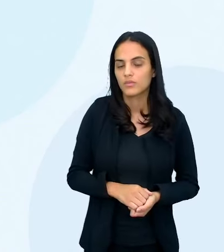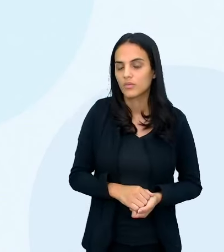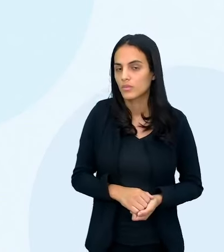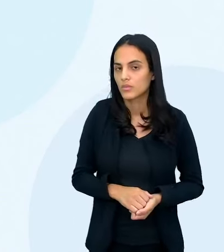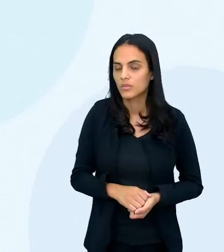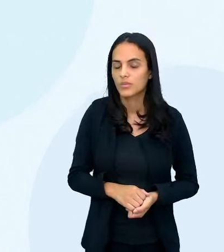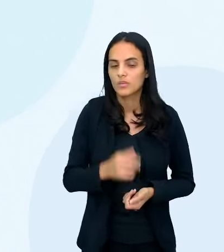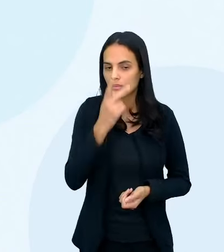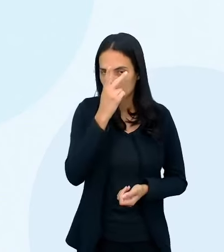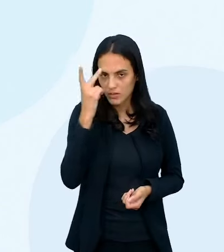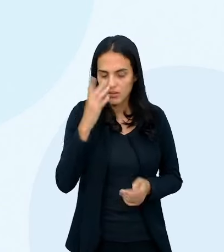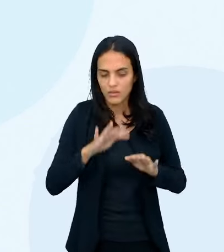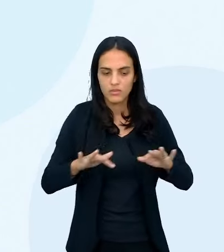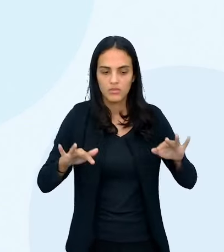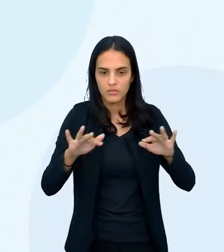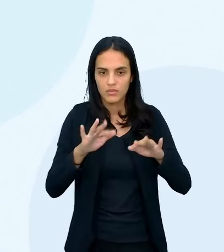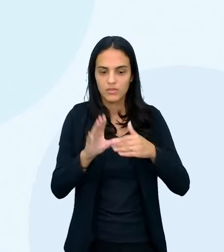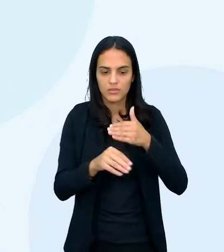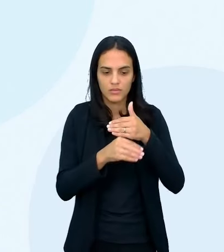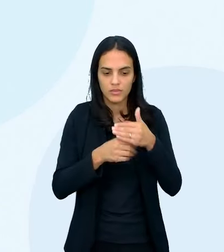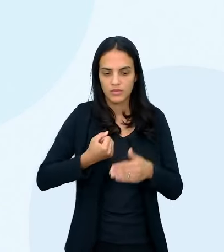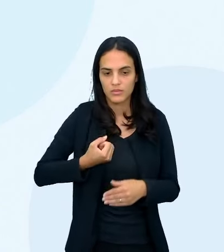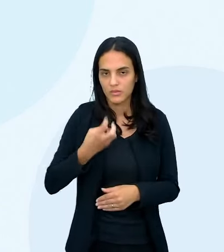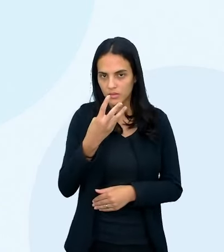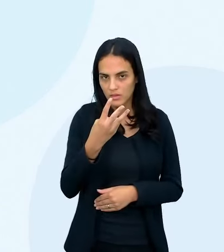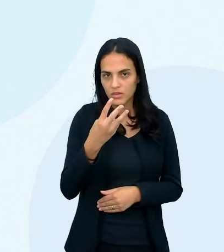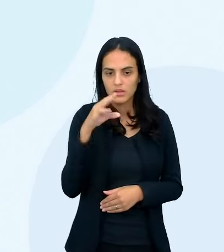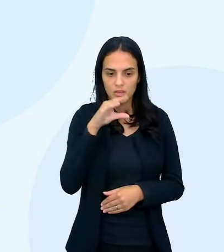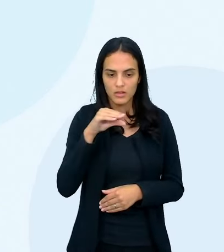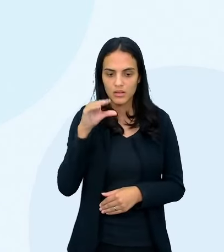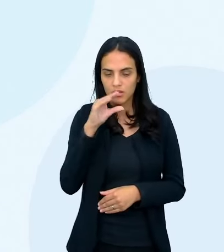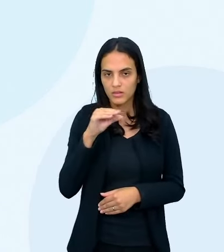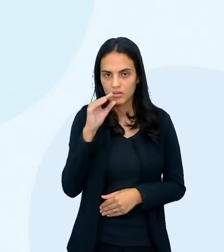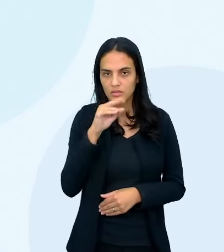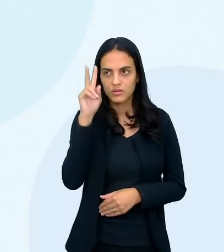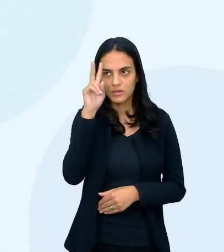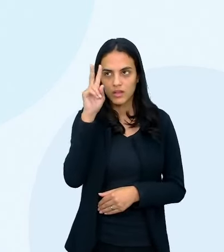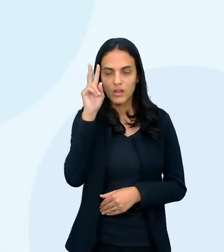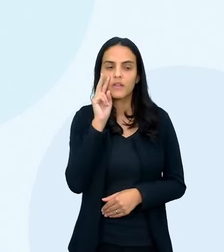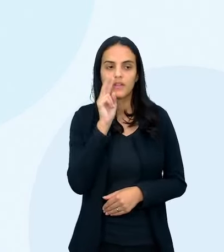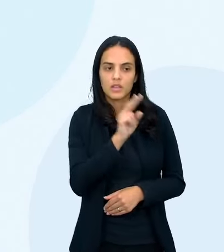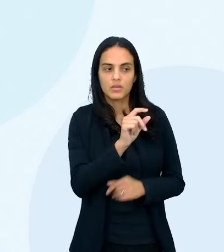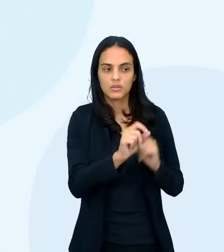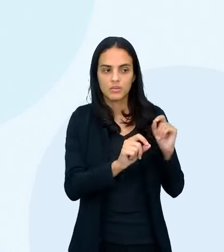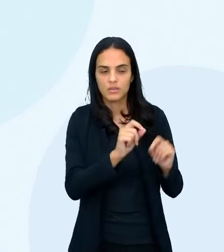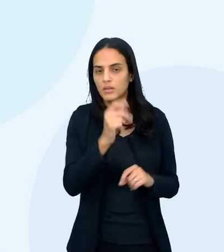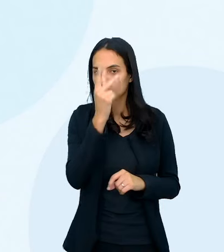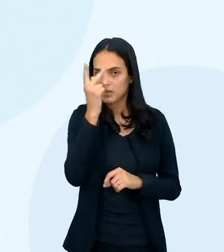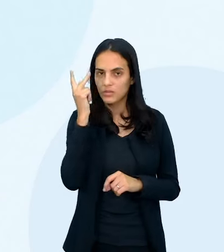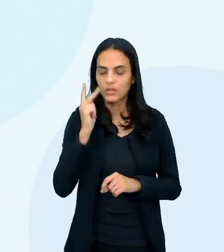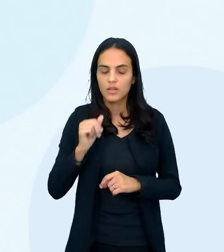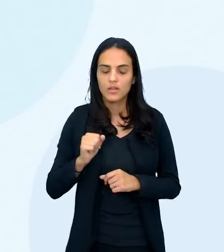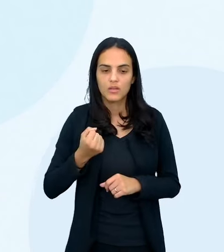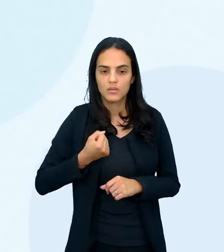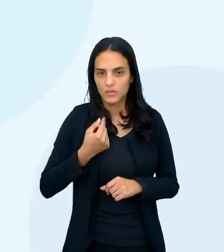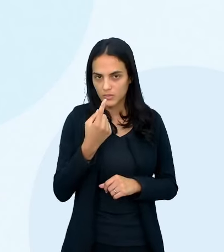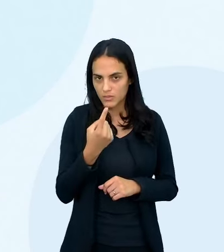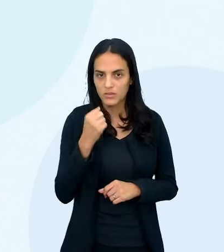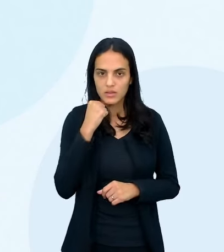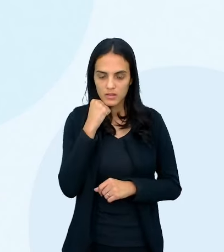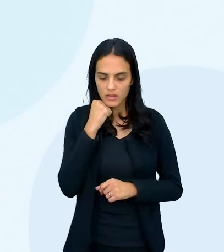pessoal do componente 3, né, que é narrativas históricas, está olhando, o que o pessoal do componente 1, que é